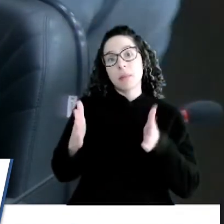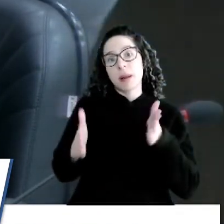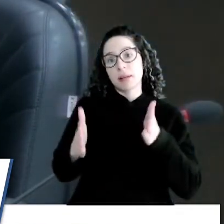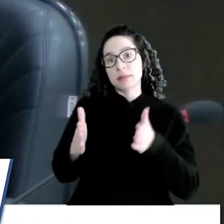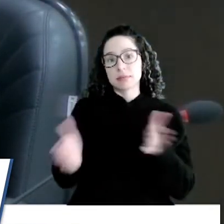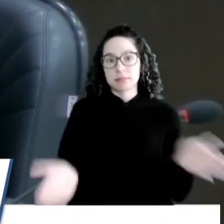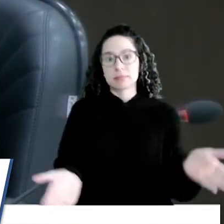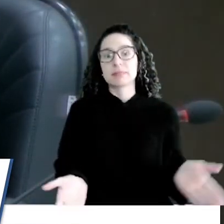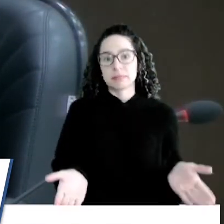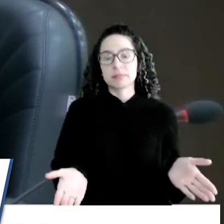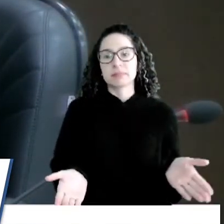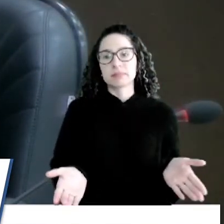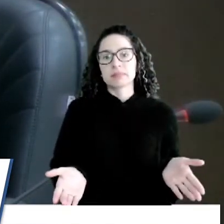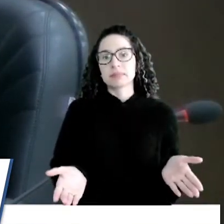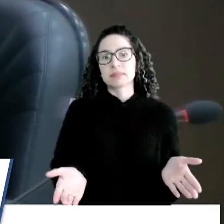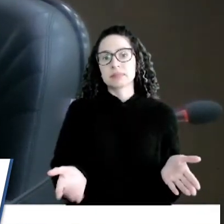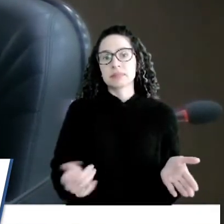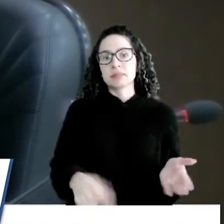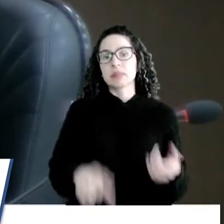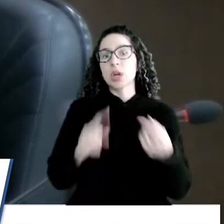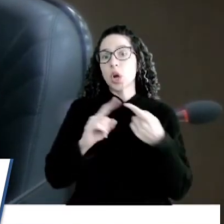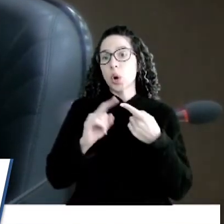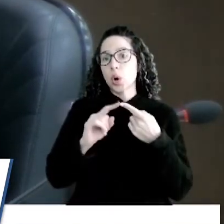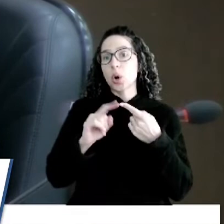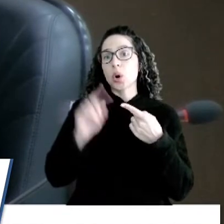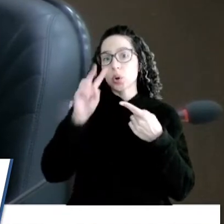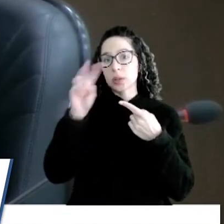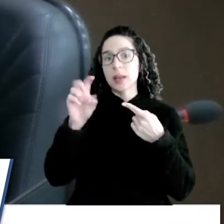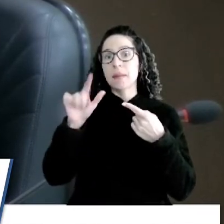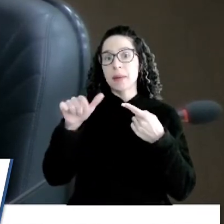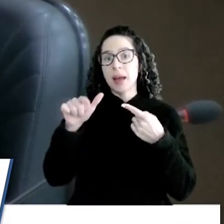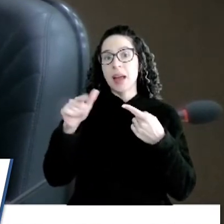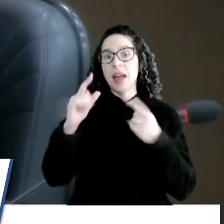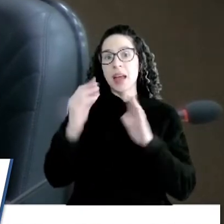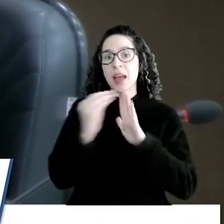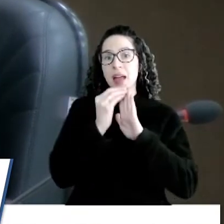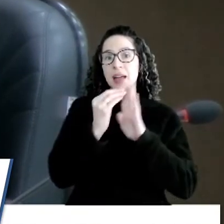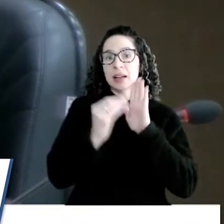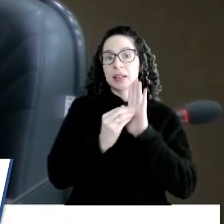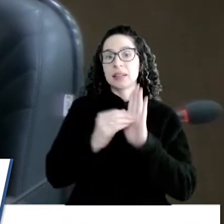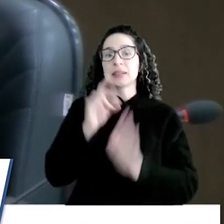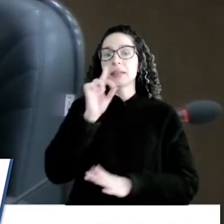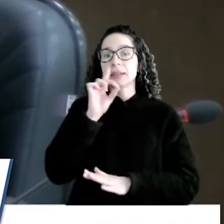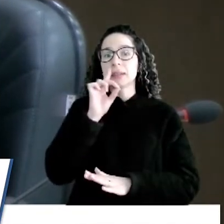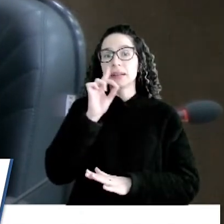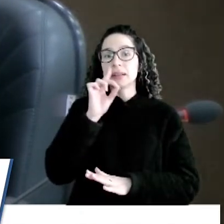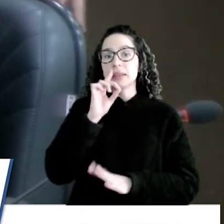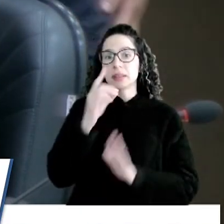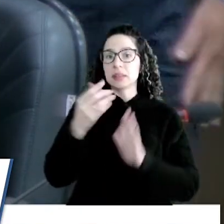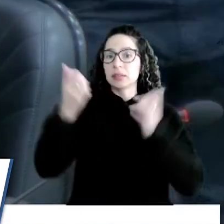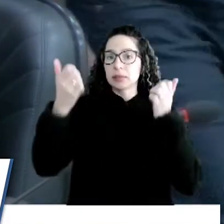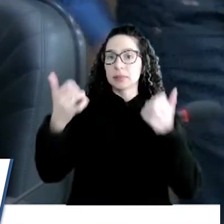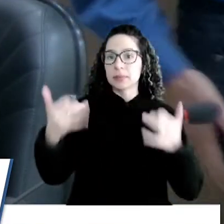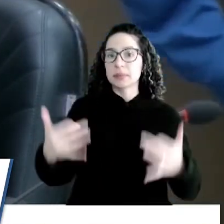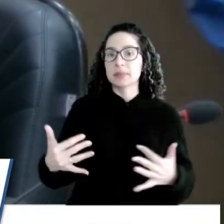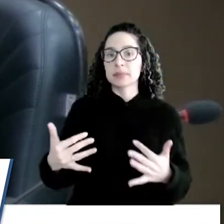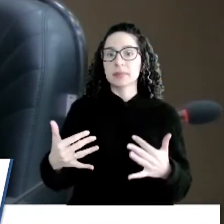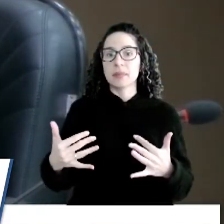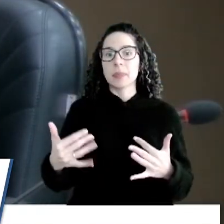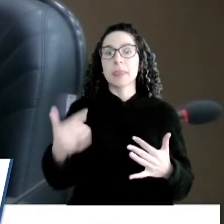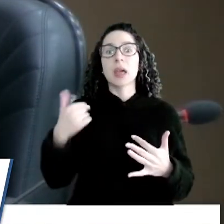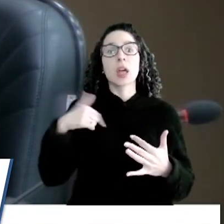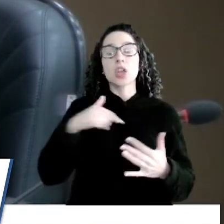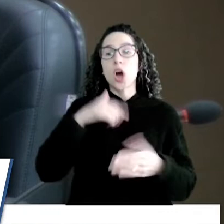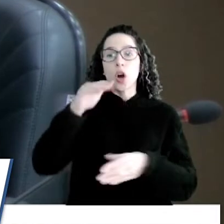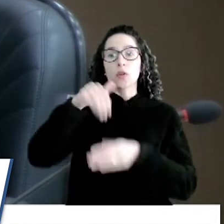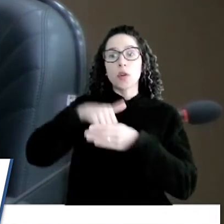E um dos casos tem a ver com as emendas que o Daniel Bassi acabou de falar. Que se a gente não votar no